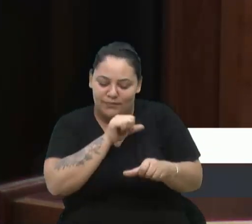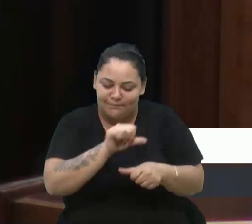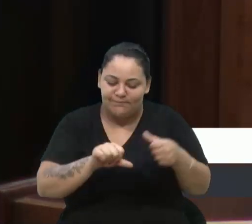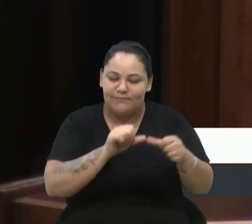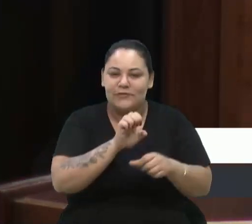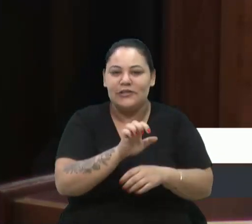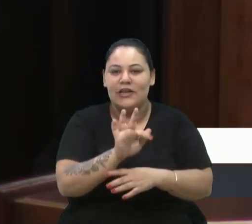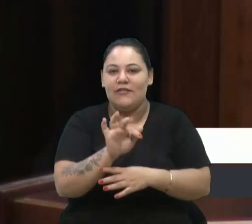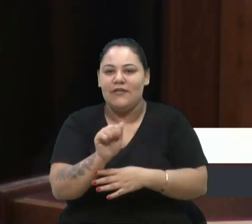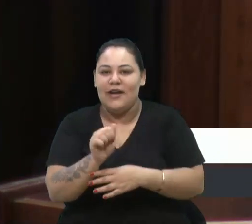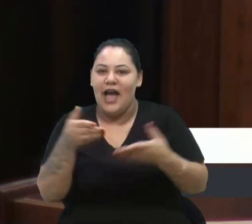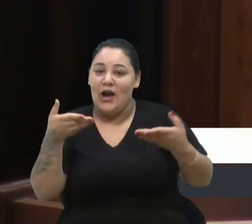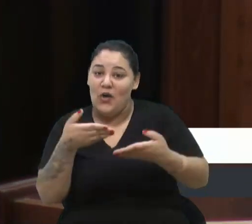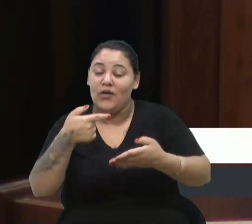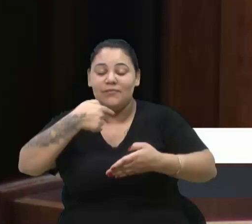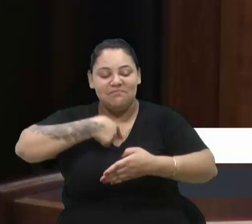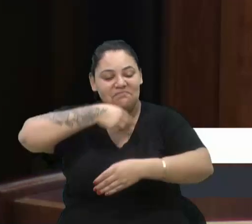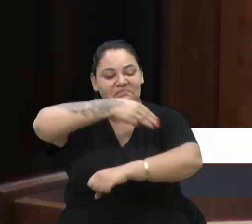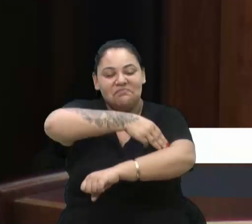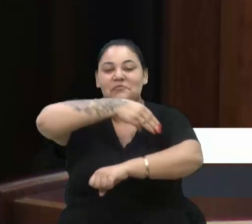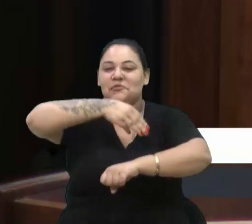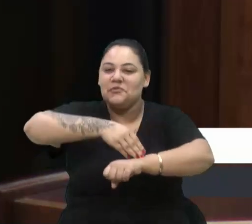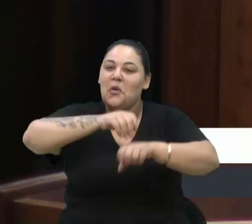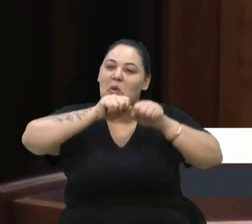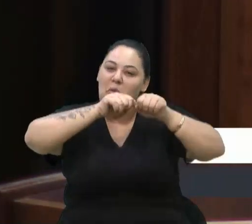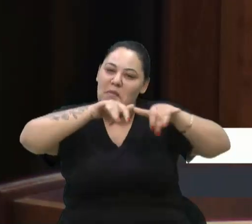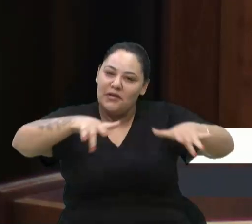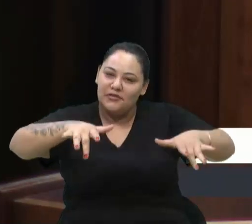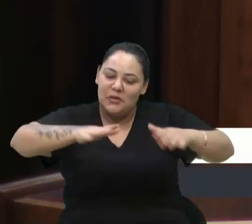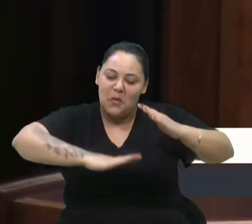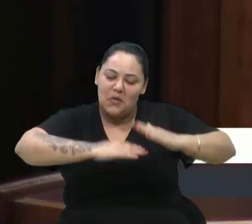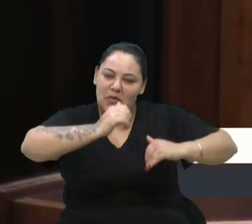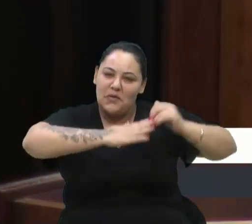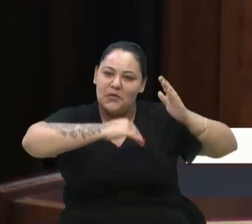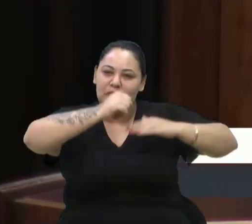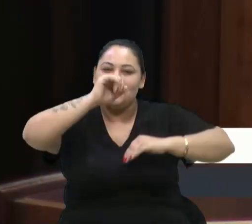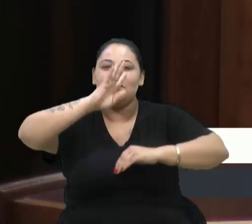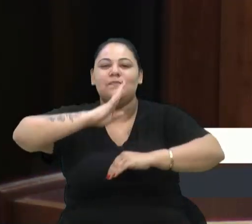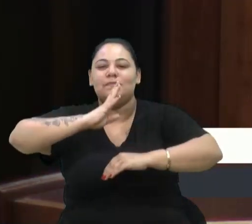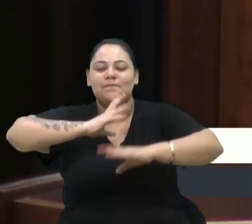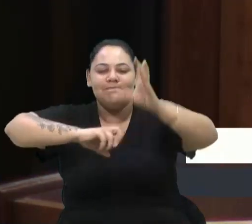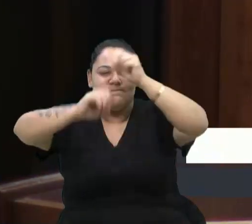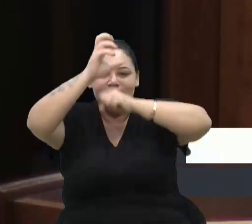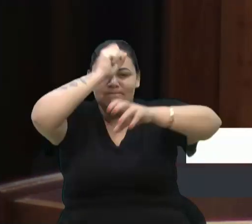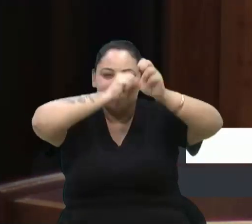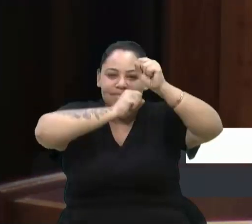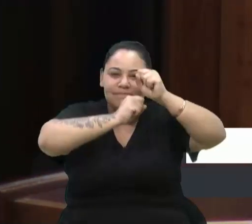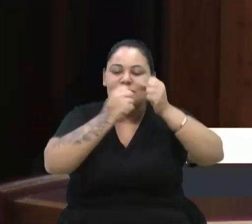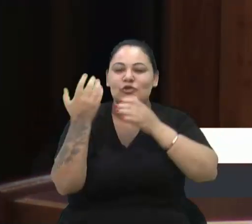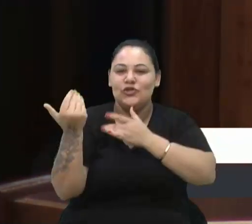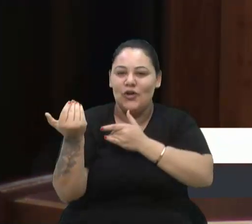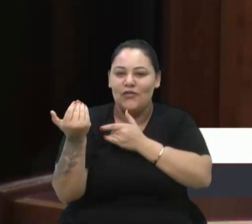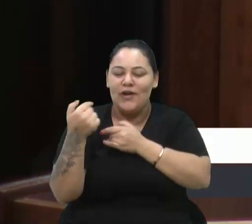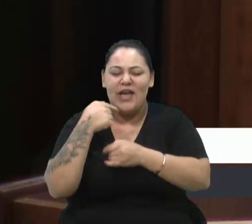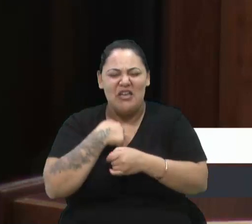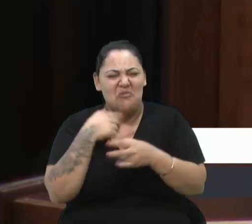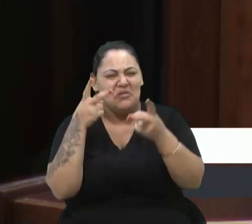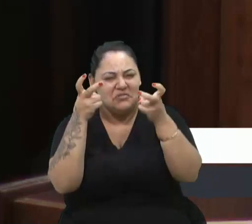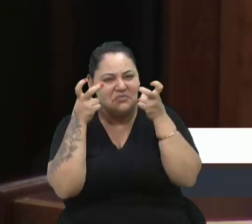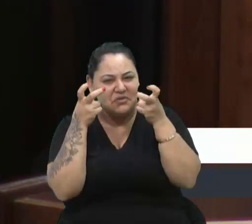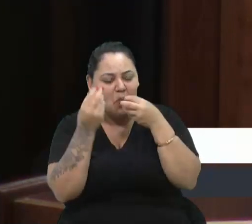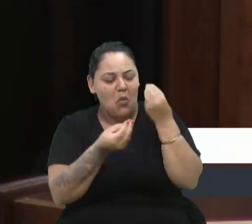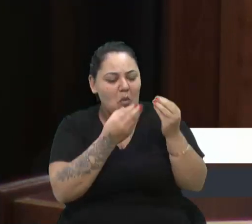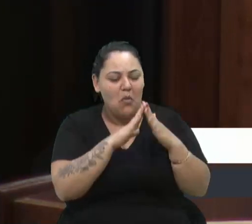como monitor compartilhando e construindo conhecimentos com a juventude pude perceber o quanto a escola evoluiu